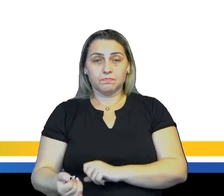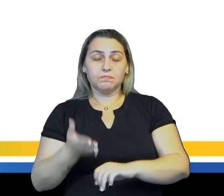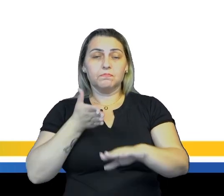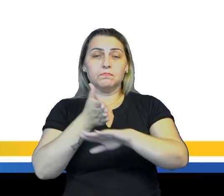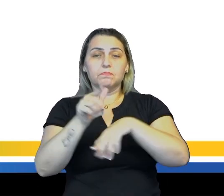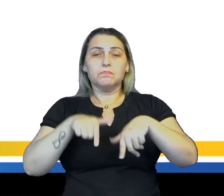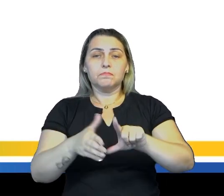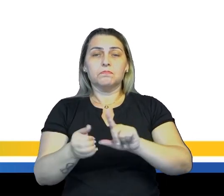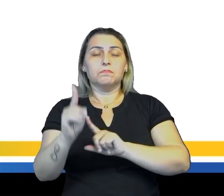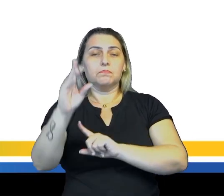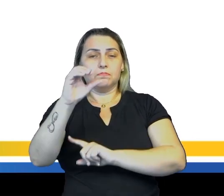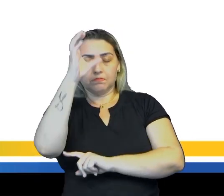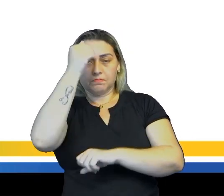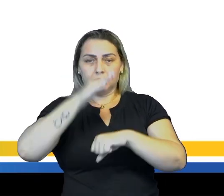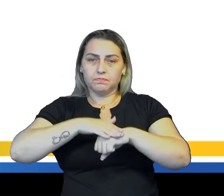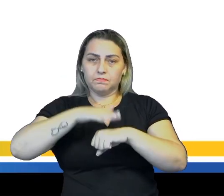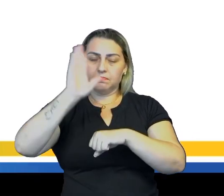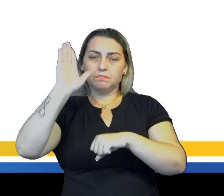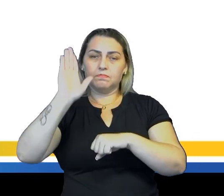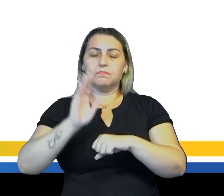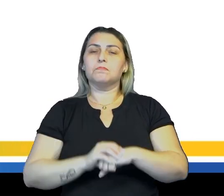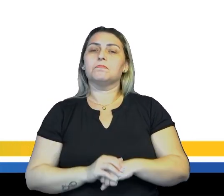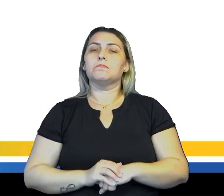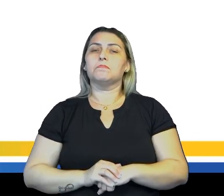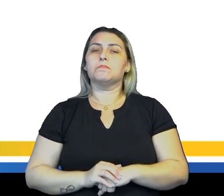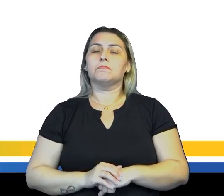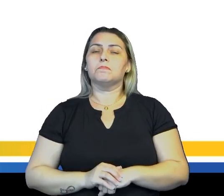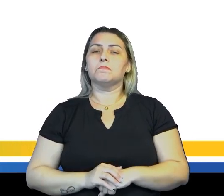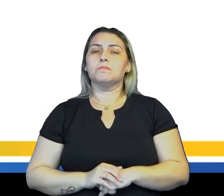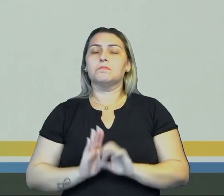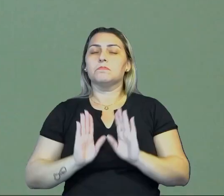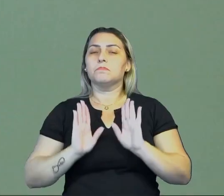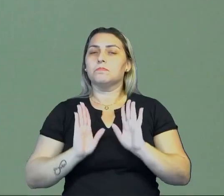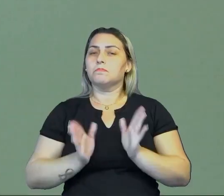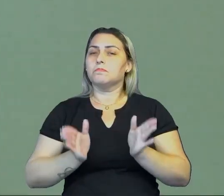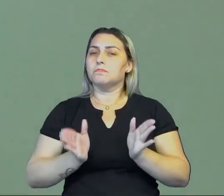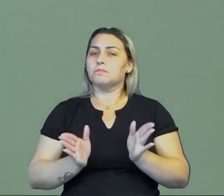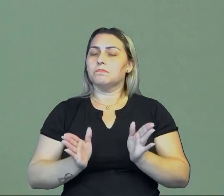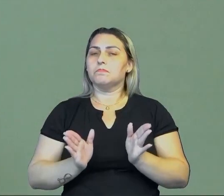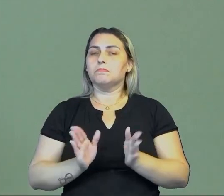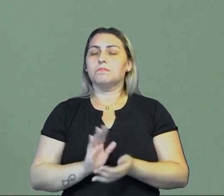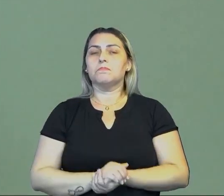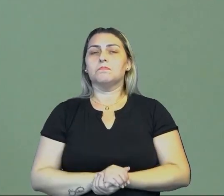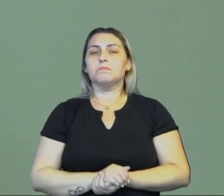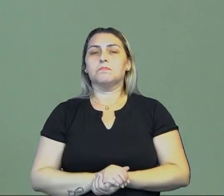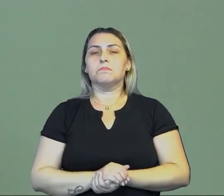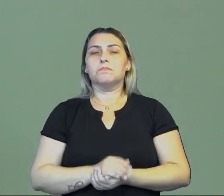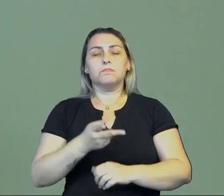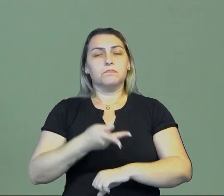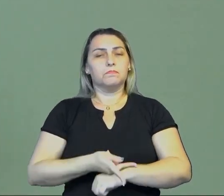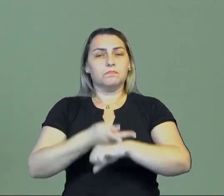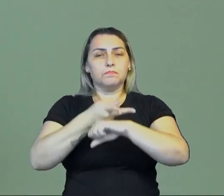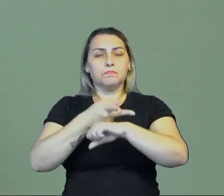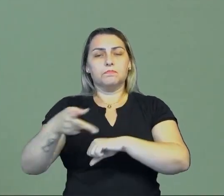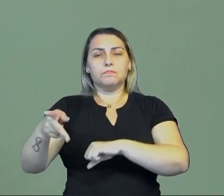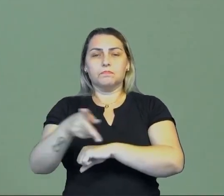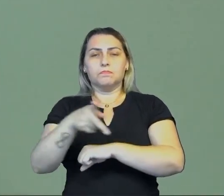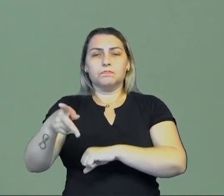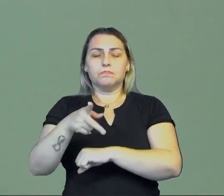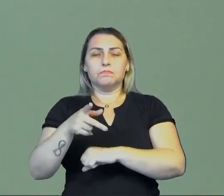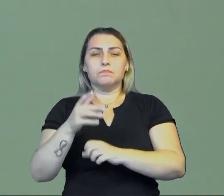acessa a plataforma eduque para aprender mais e é sobre isso eu já estou aqui cadê campeão Professor